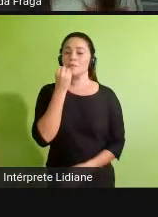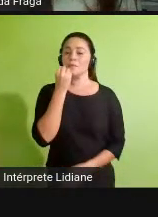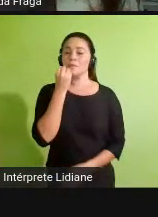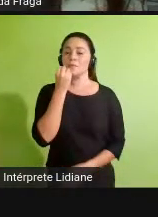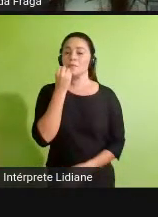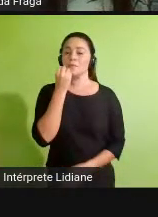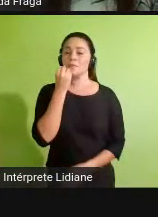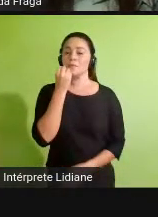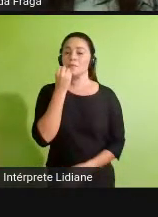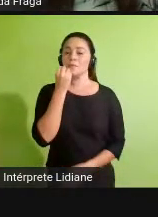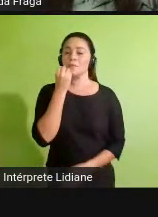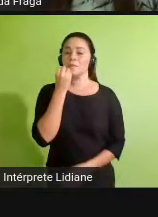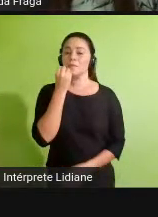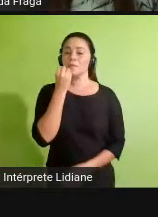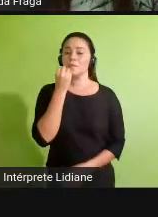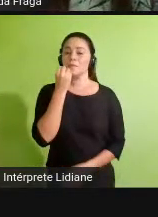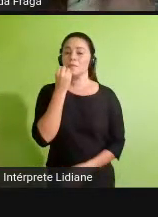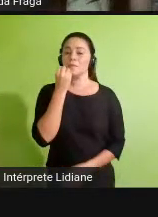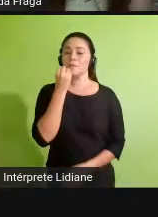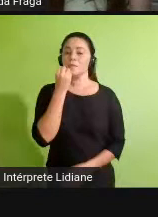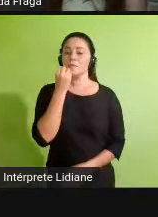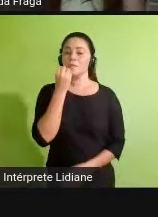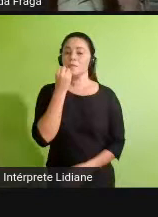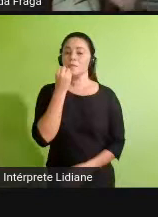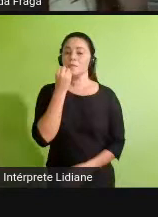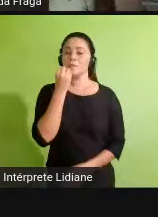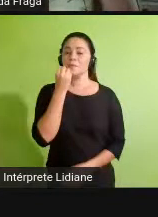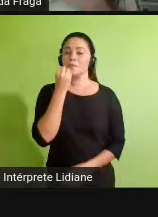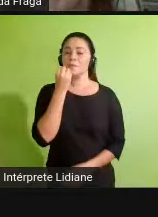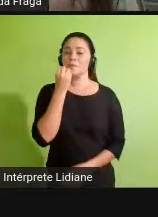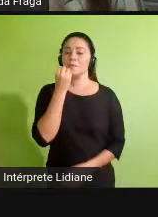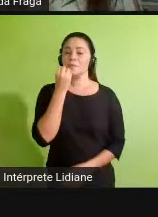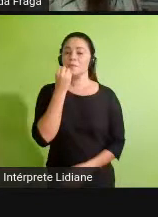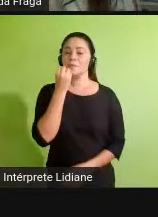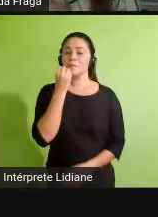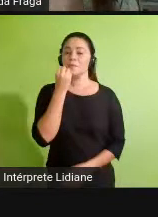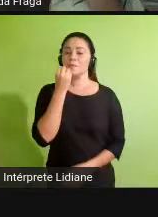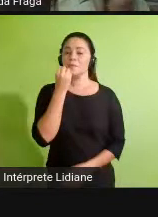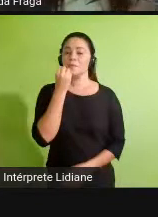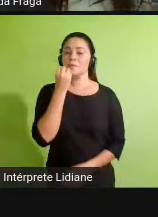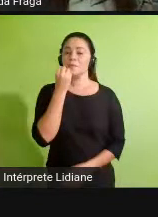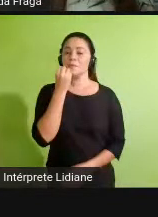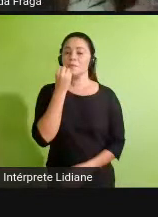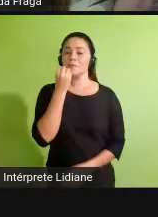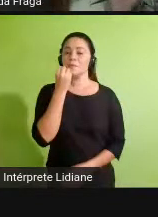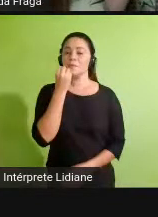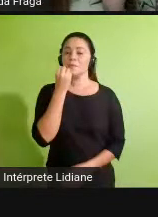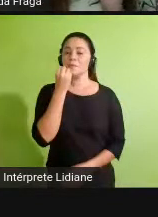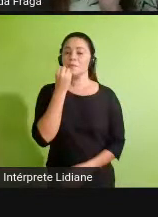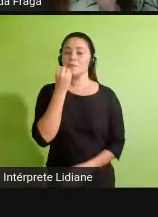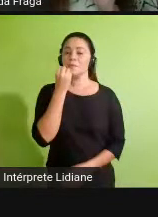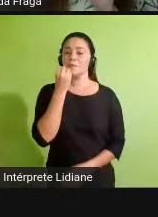porque as narrativas são extensas, então eu vou trazer um recorte de duas personagens, que é a Hipátia